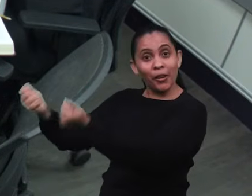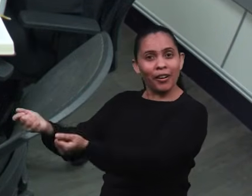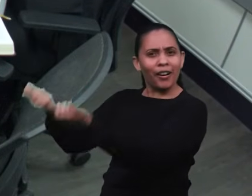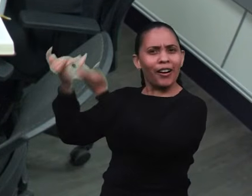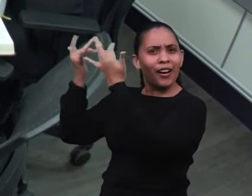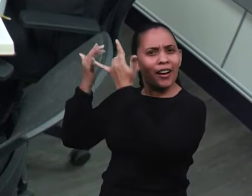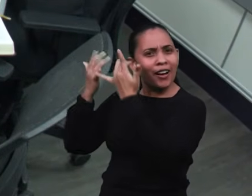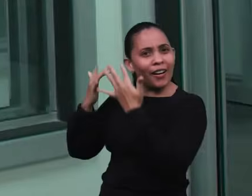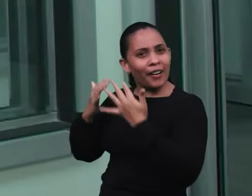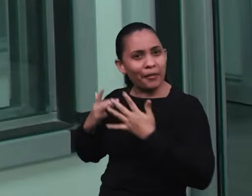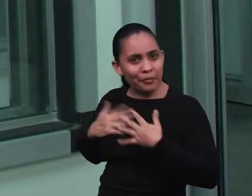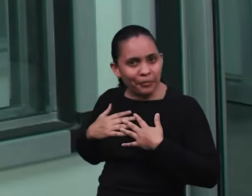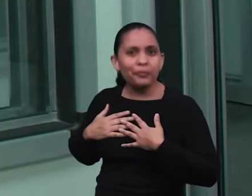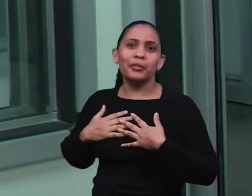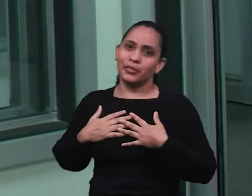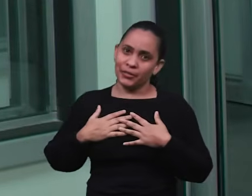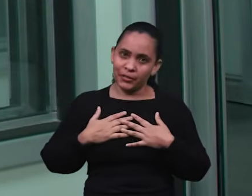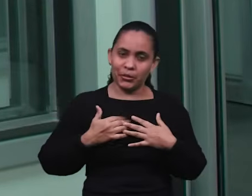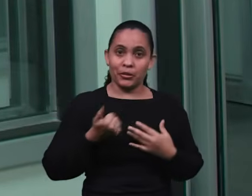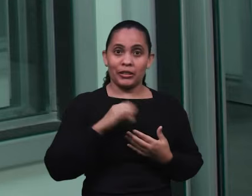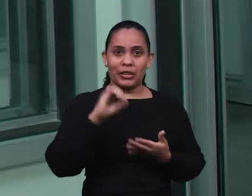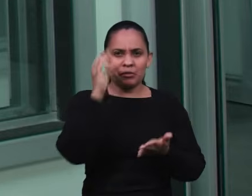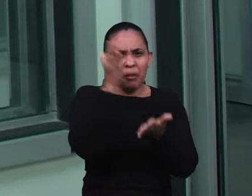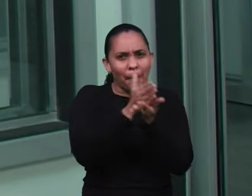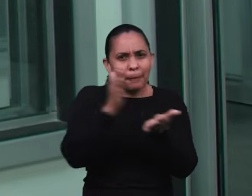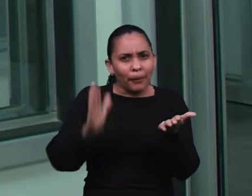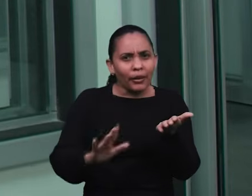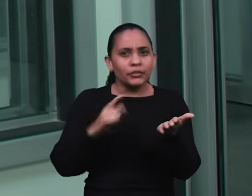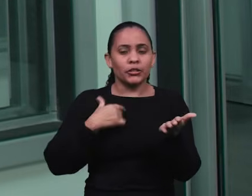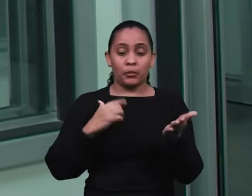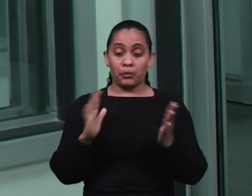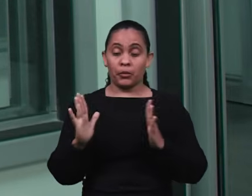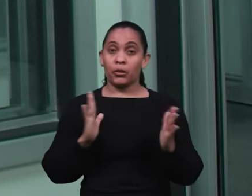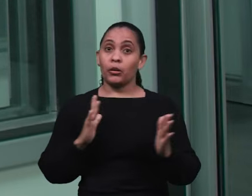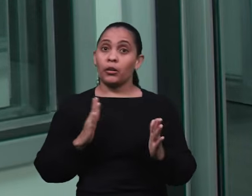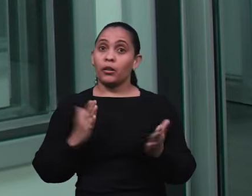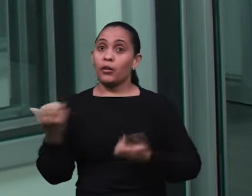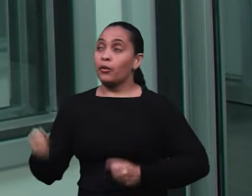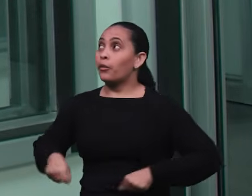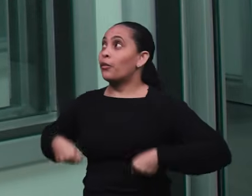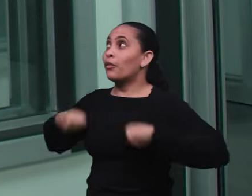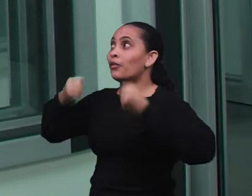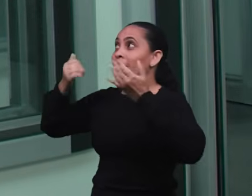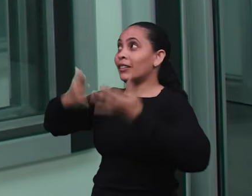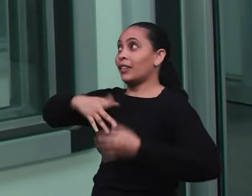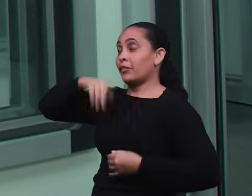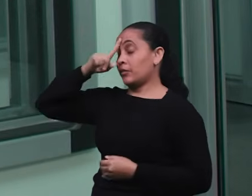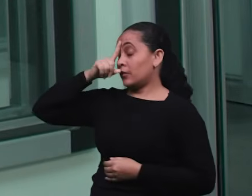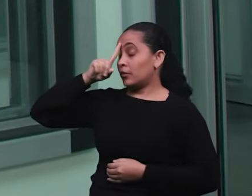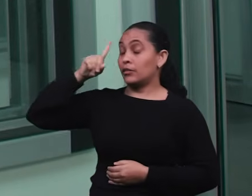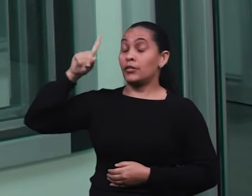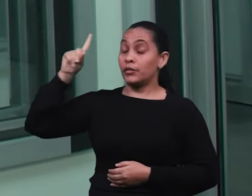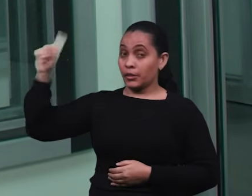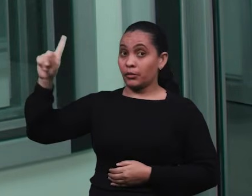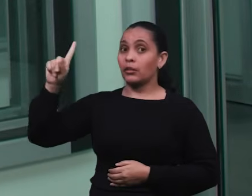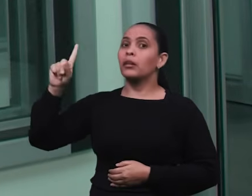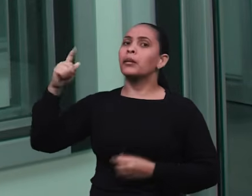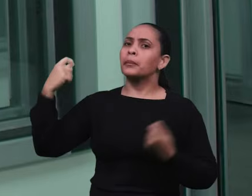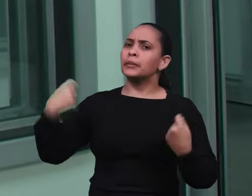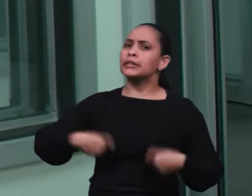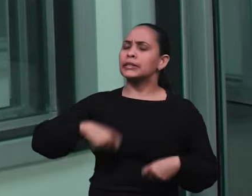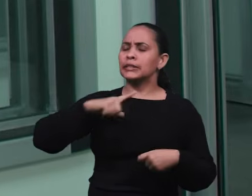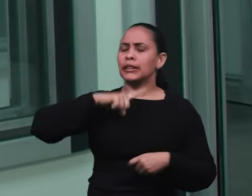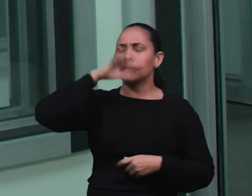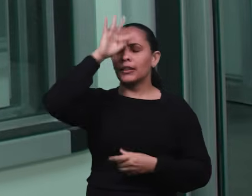ele, né, a 10ª parte dizia assim, né, ele ofertava ao templo, né, as coisas do Senhor. Então é questão de fé que cada um